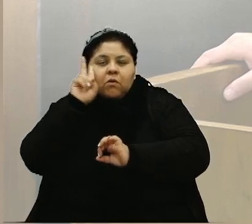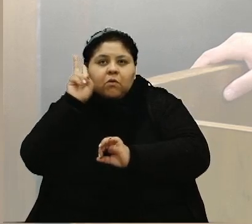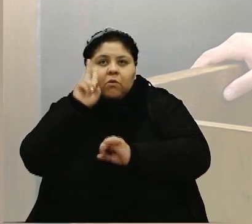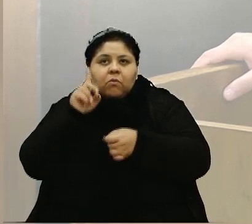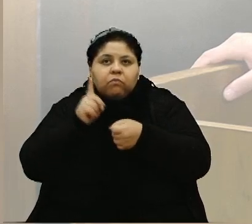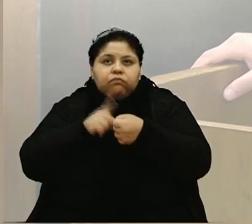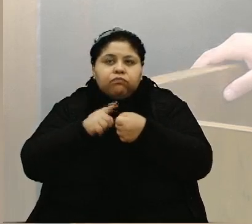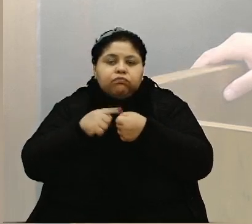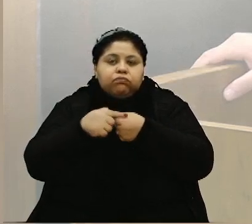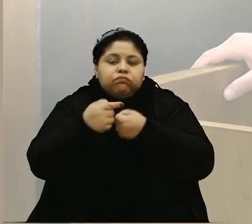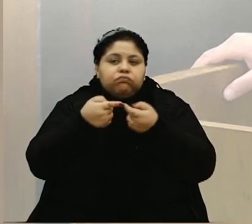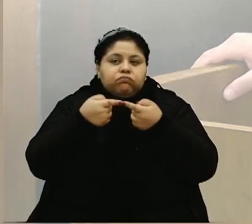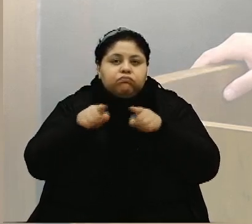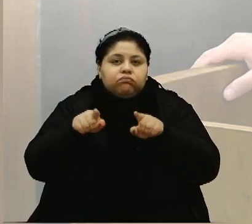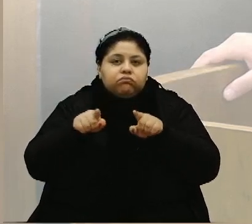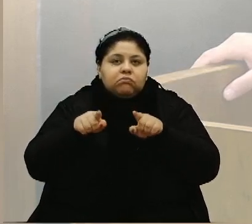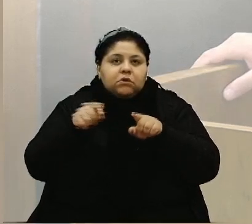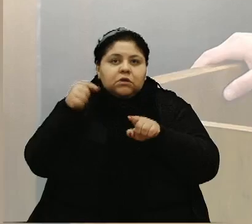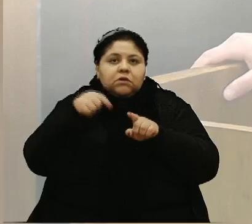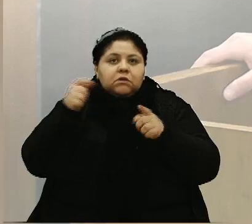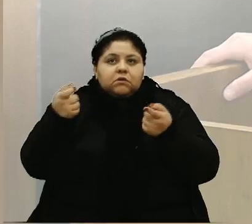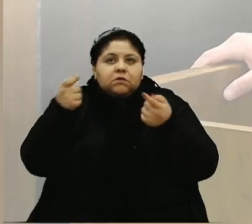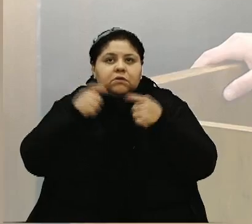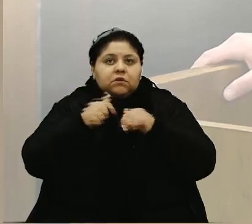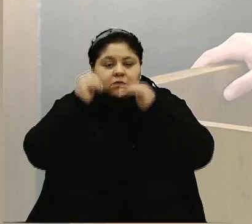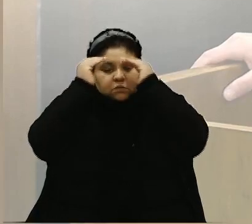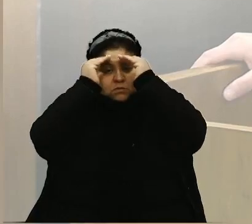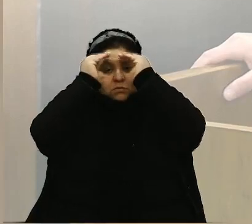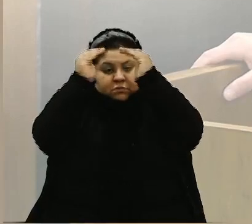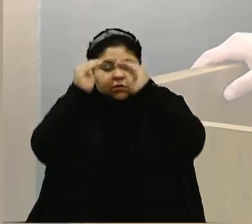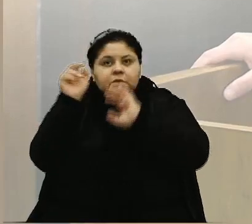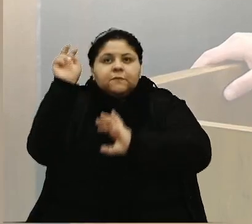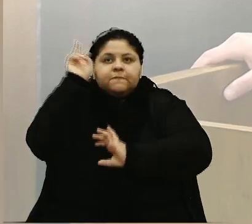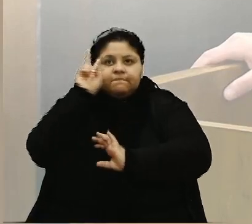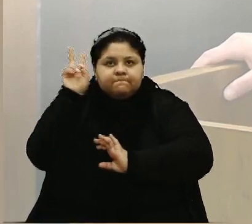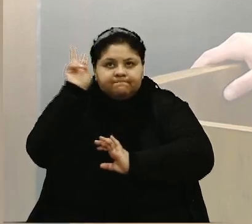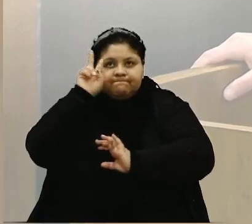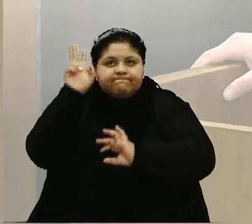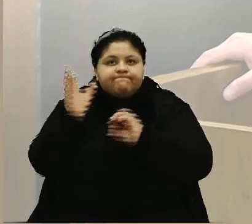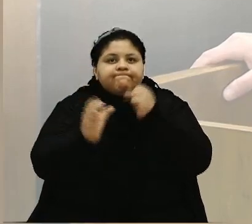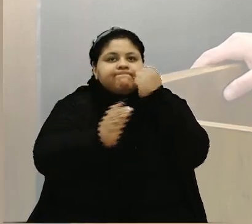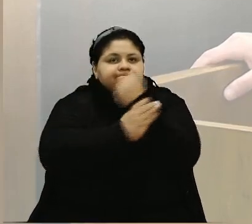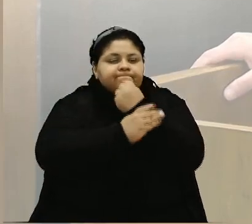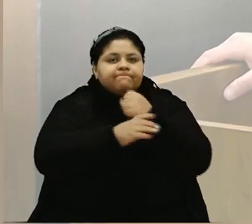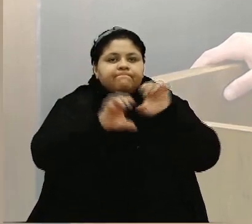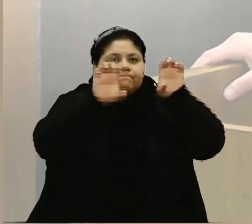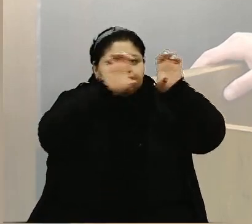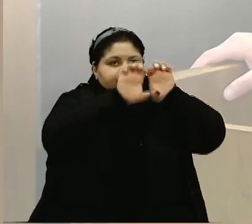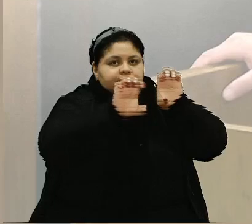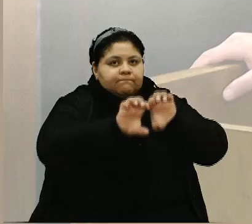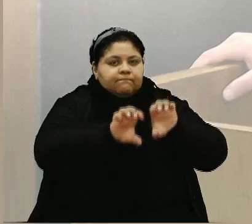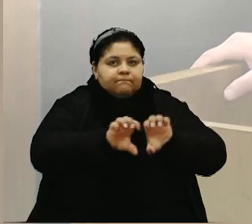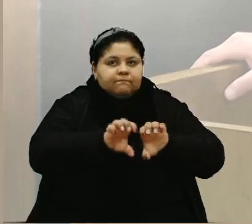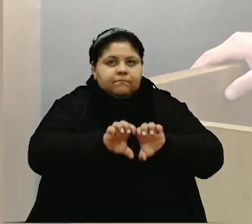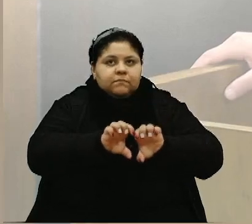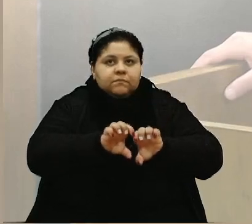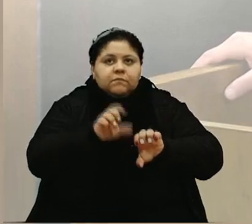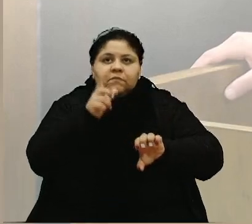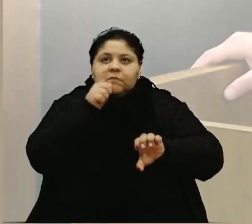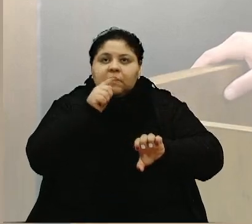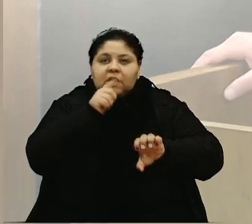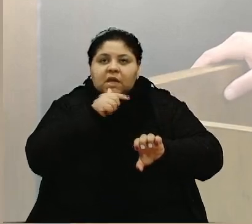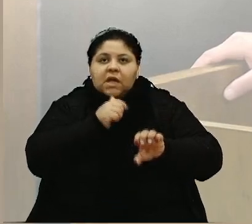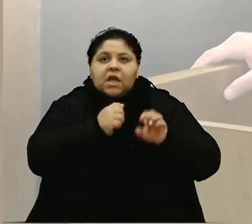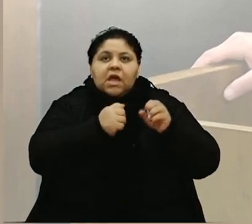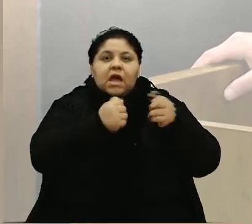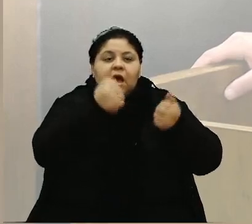cidade, mas a gente precisa honrar essa história, garantindo estrutura, garantindo saneamento, garantindo